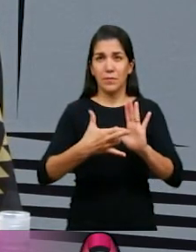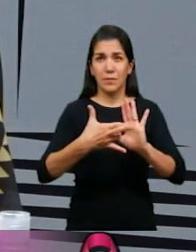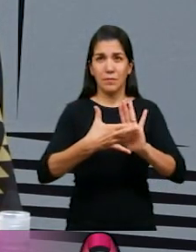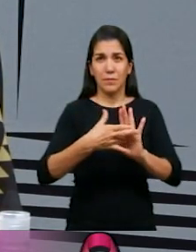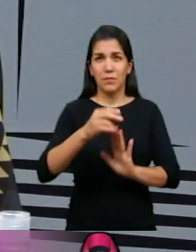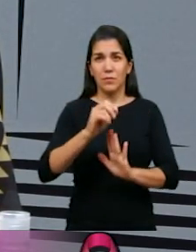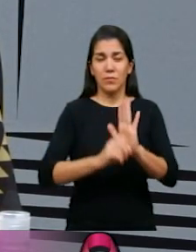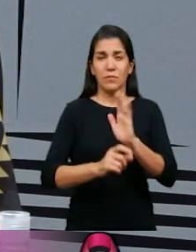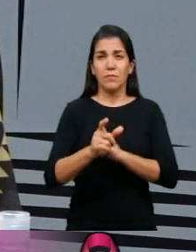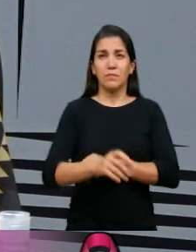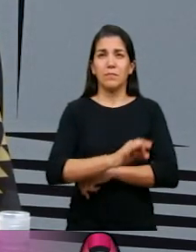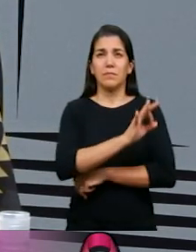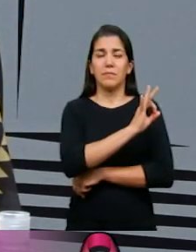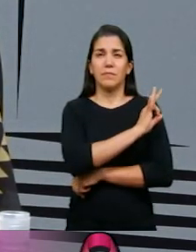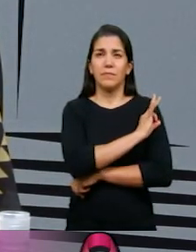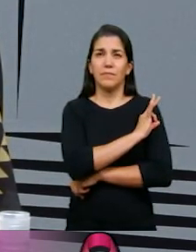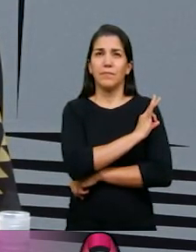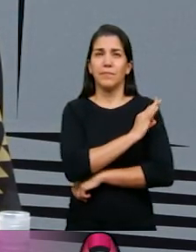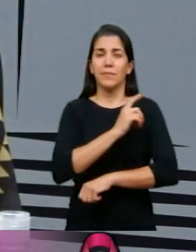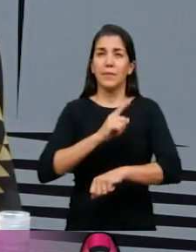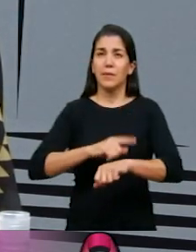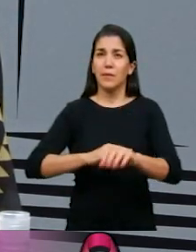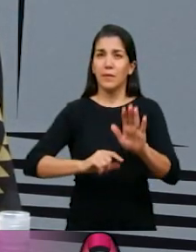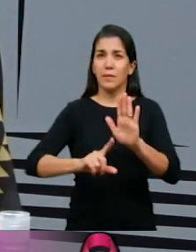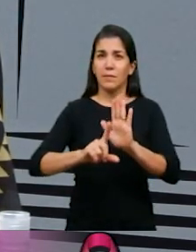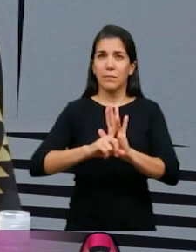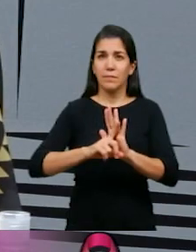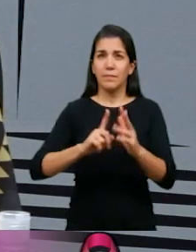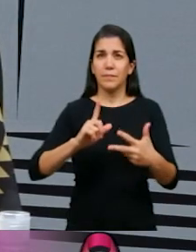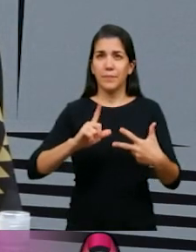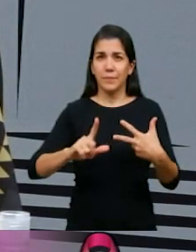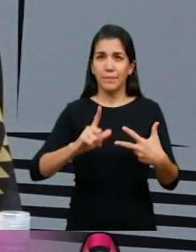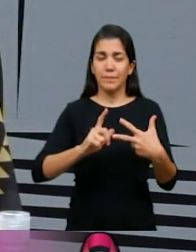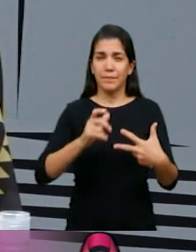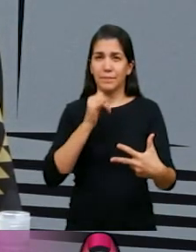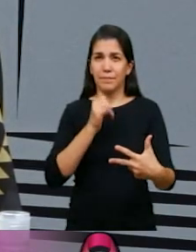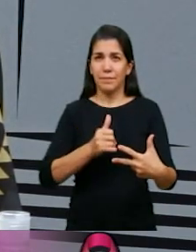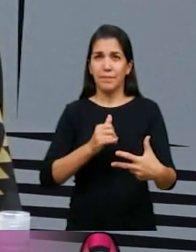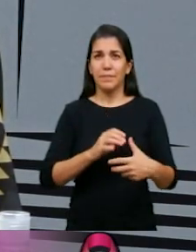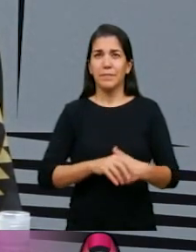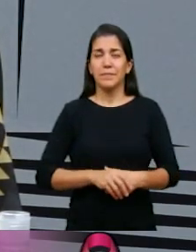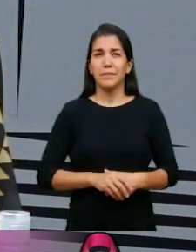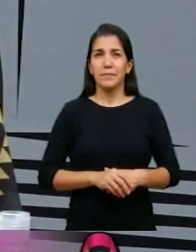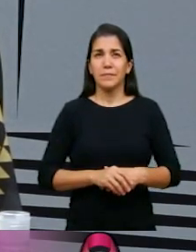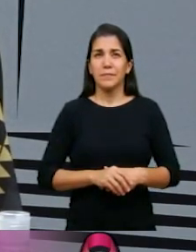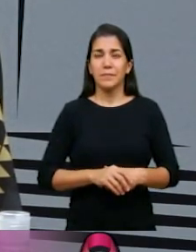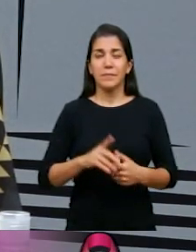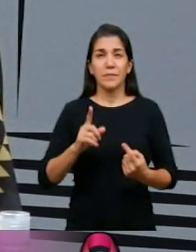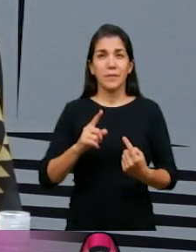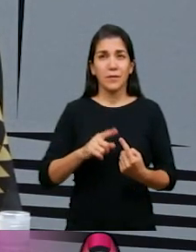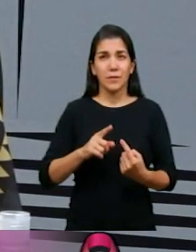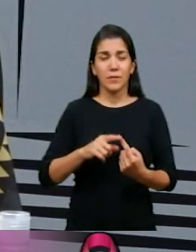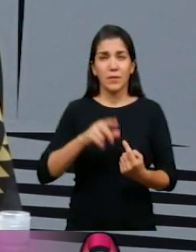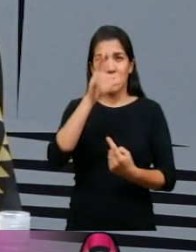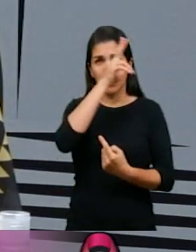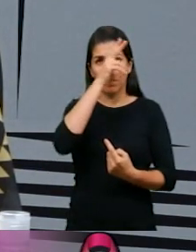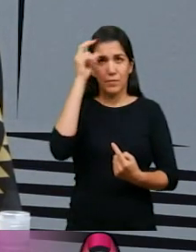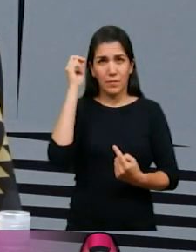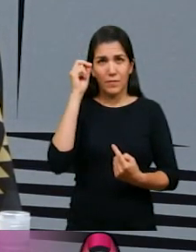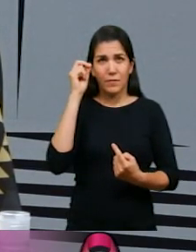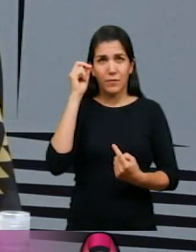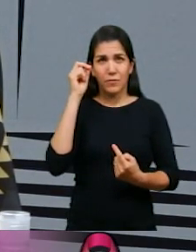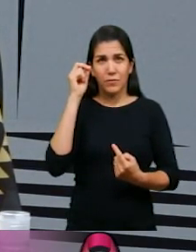seja oficiado o senhor prefeito municipal para que, no prazo legal, informe a este legislativo: 1. A prefeitura tem interesse